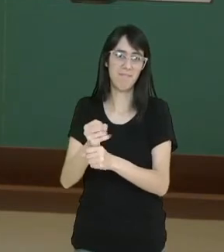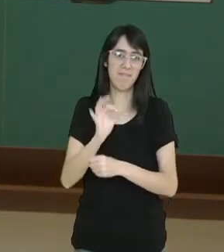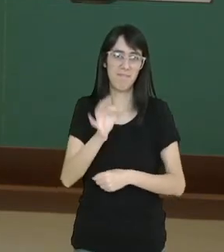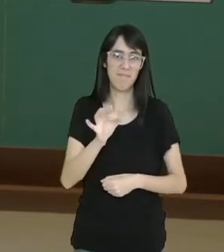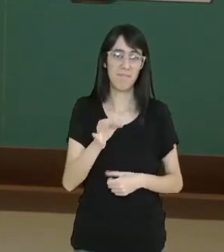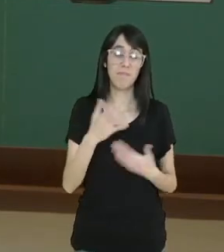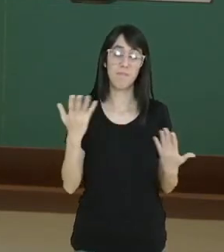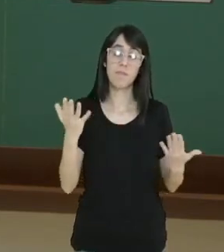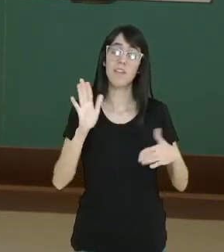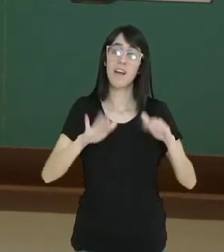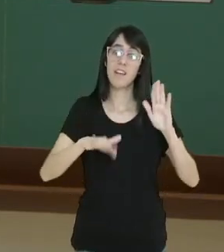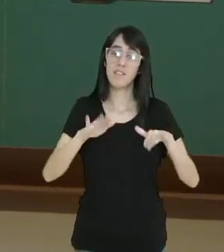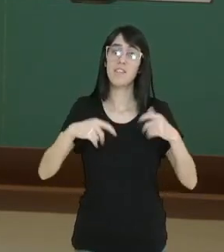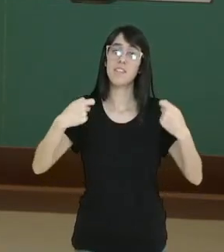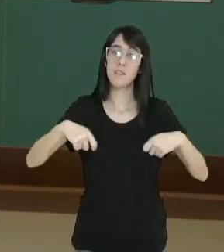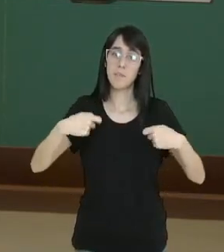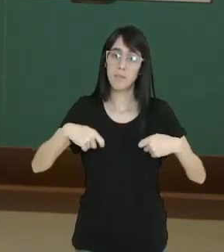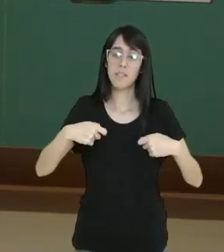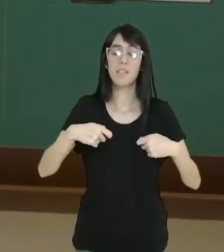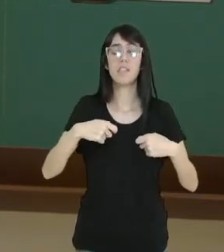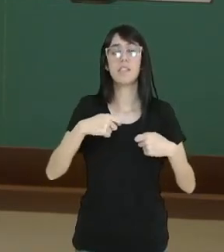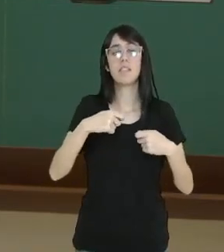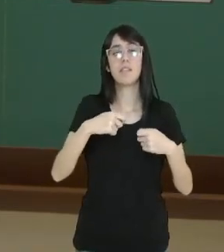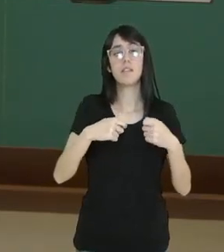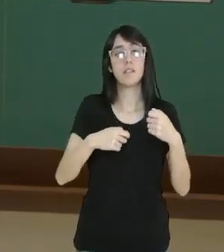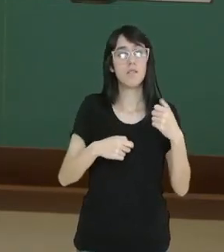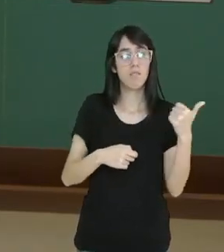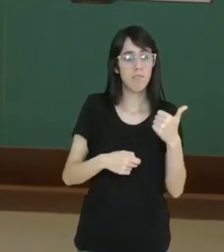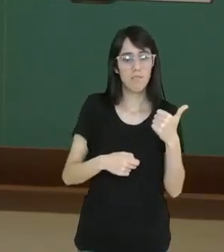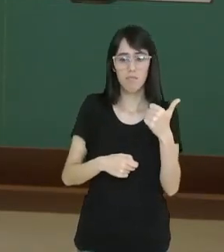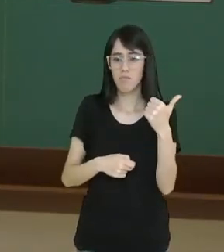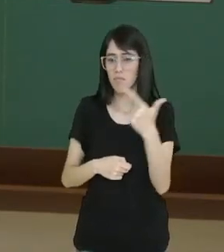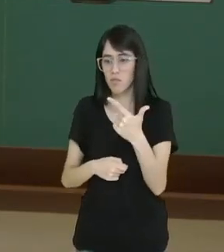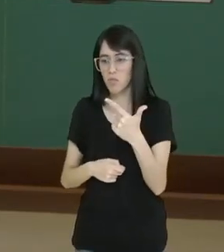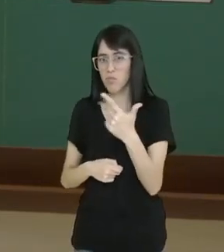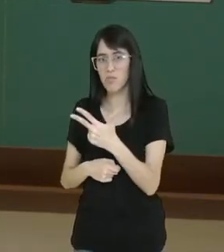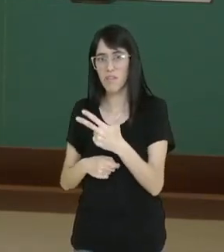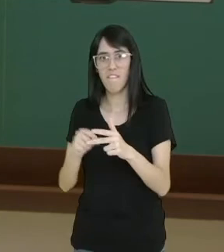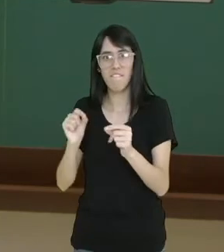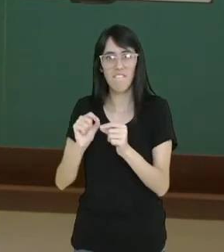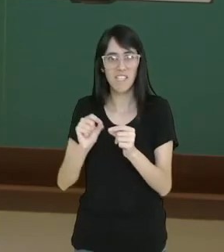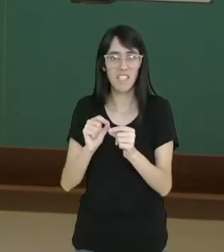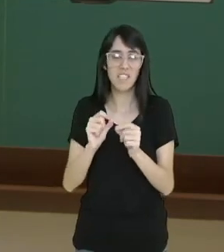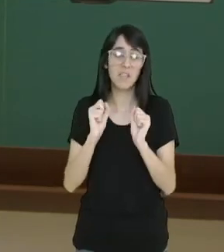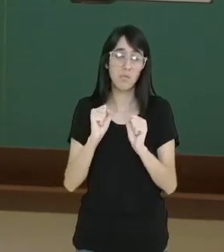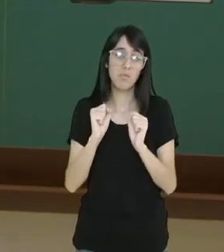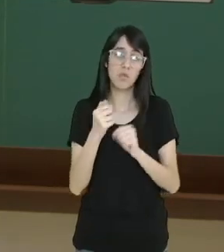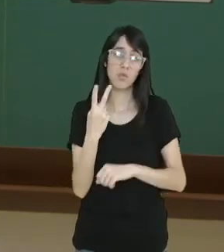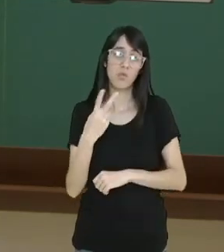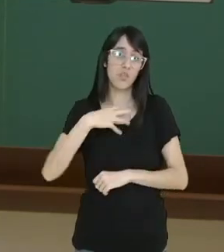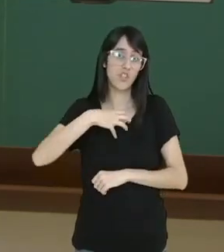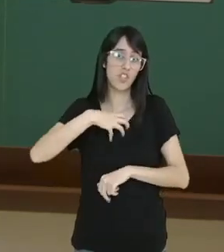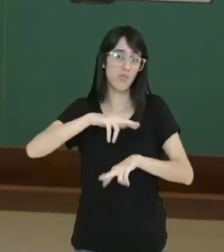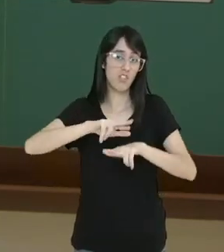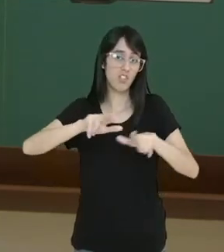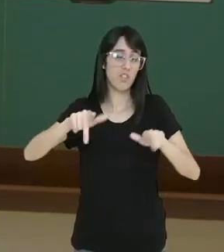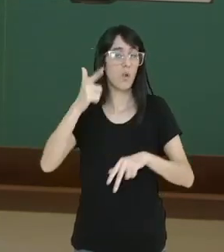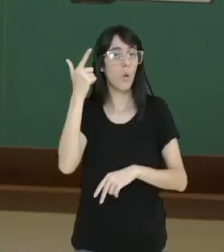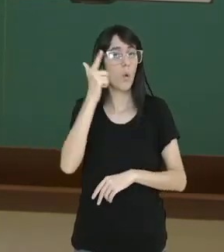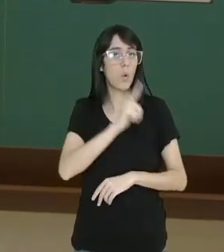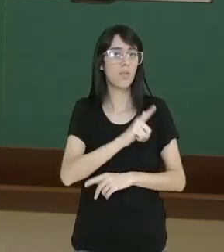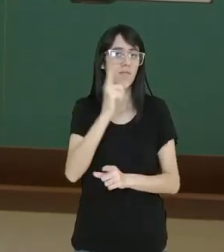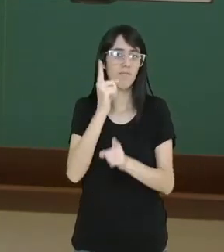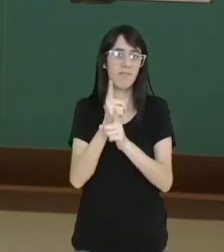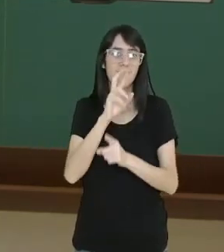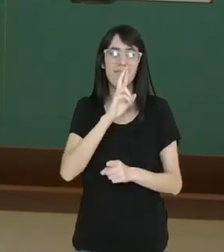Então, às vezes, eu preciso aplicar mais de uma vez ou duas fórmulas diferentes, como foi o caso, para chegar naquela que eu